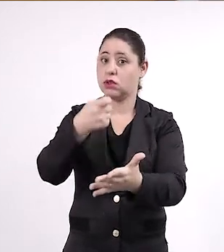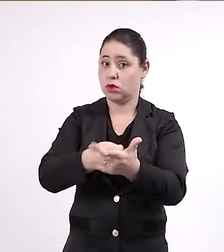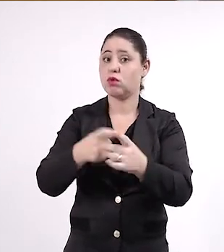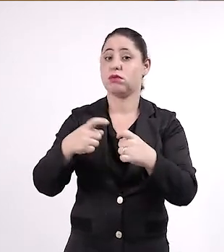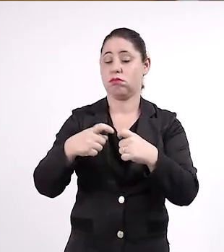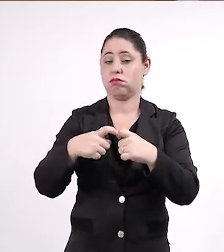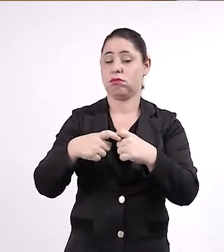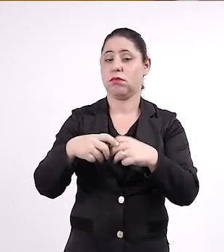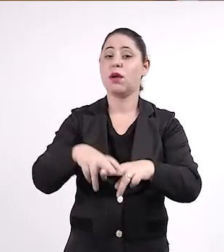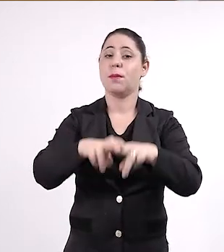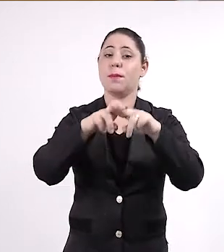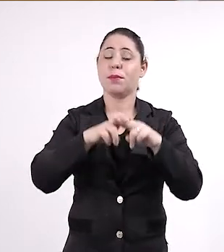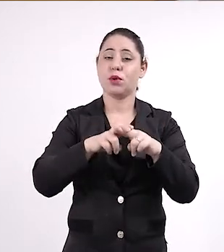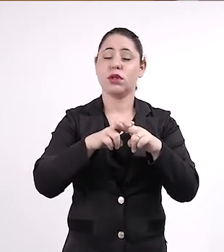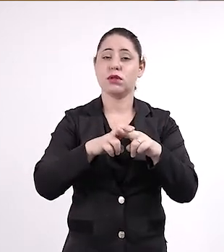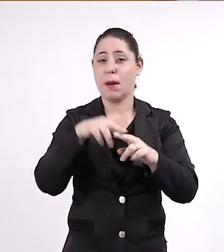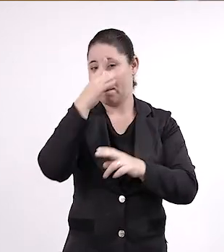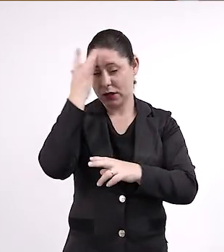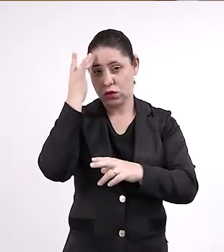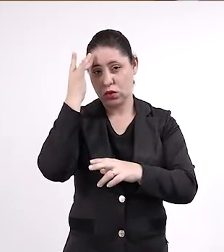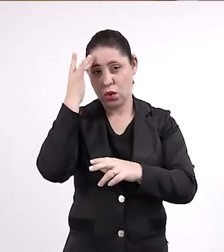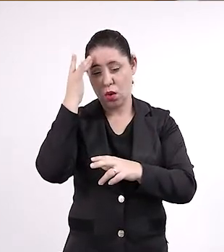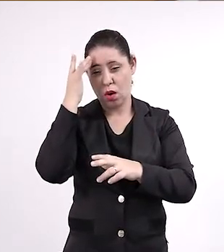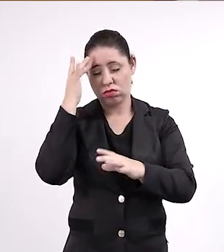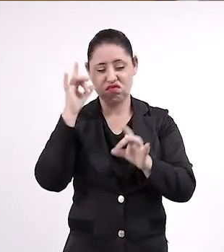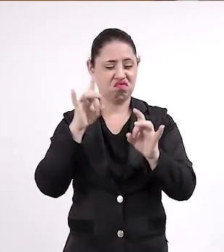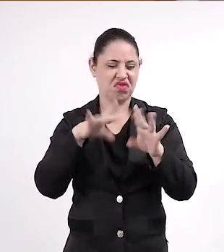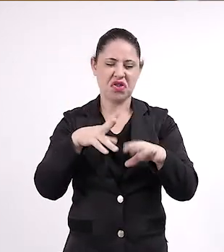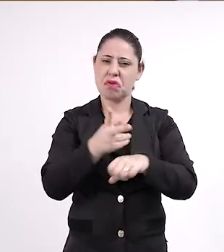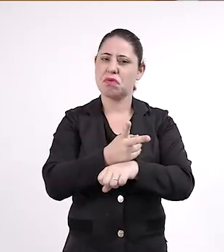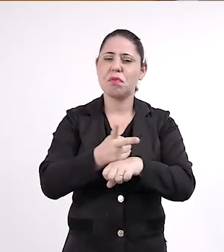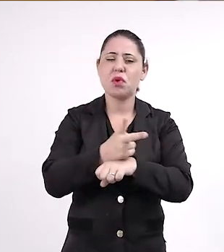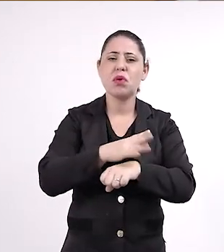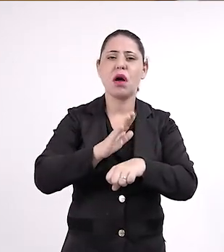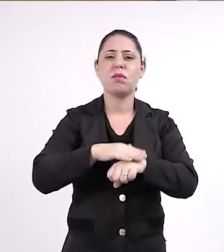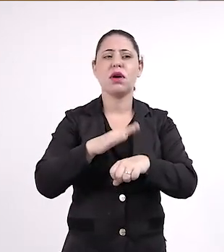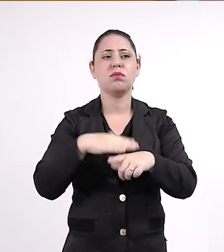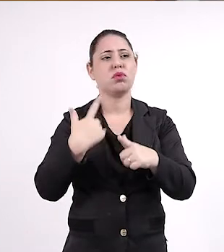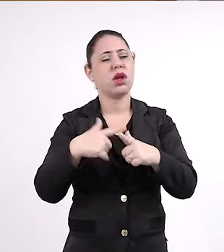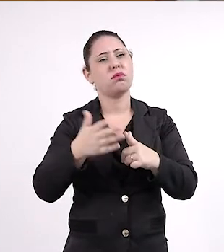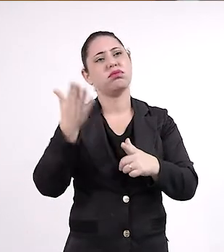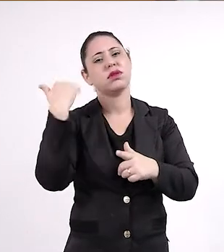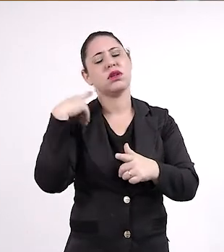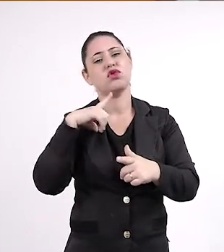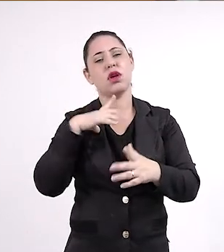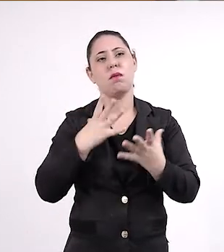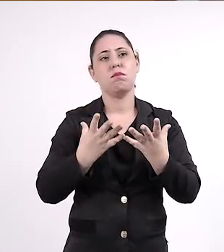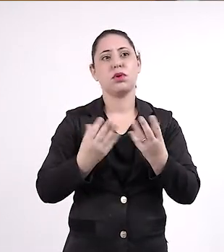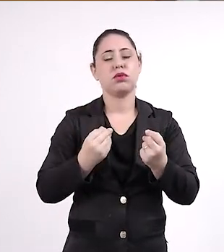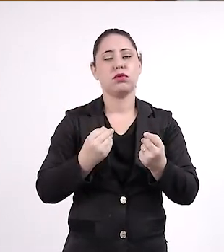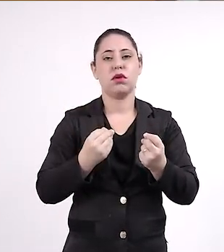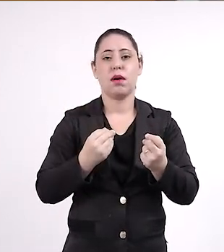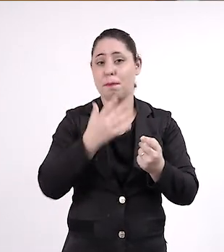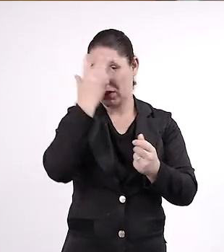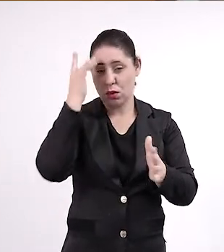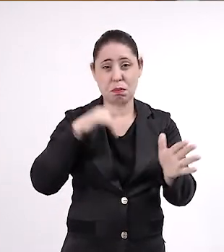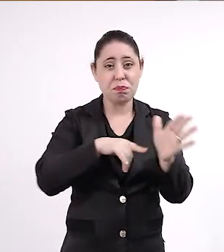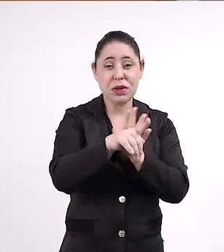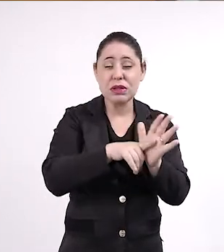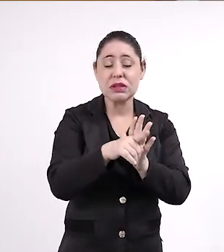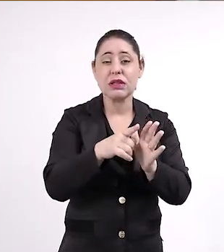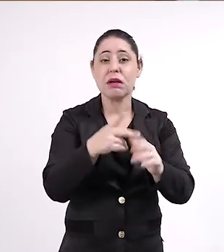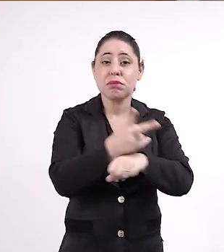exigidos pelos médicos, e, por isso, as pessoas acabam deixando de procurar mais, porque faziam antes, a defensoria